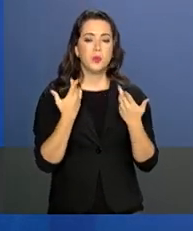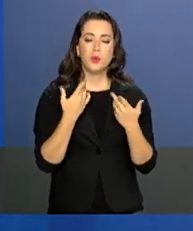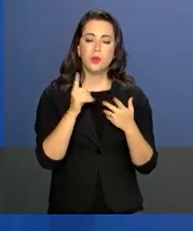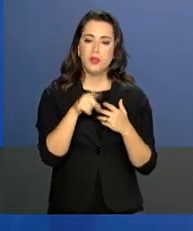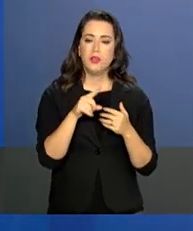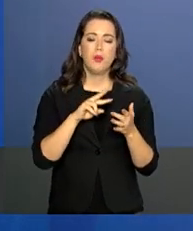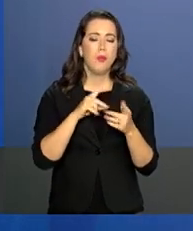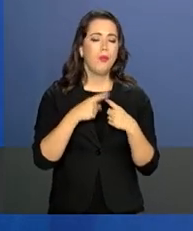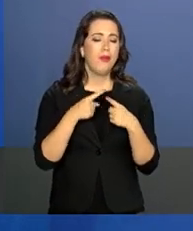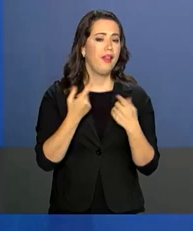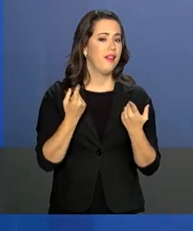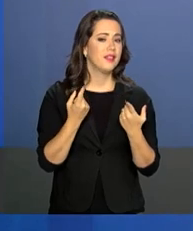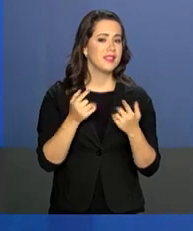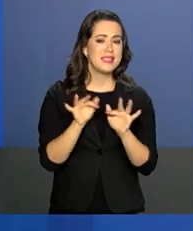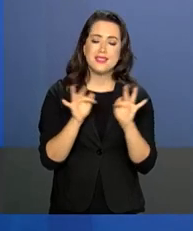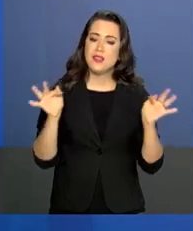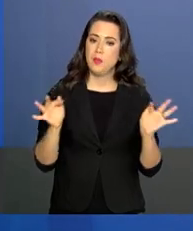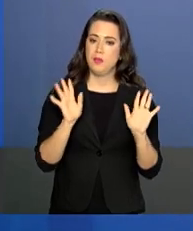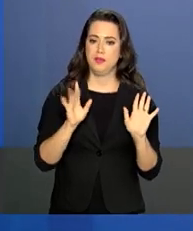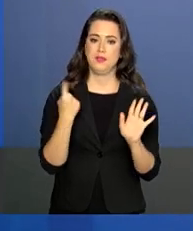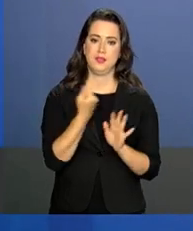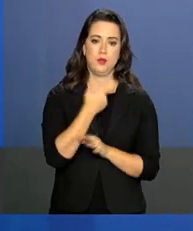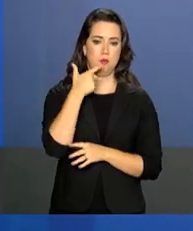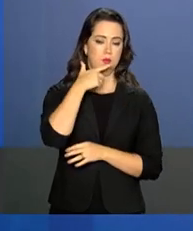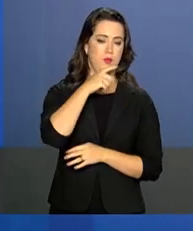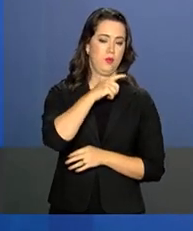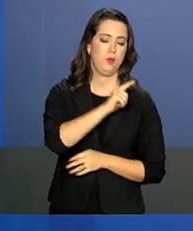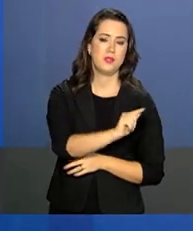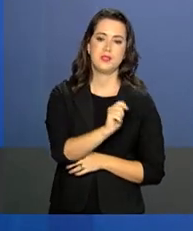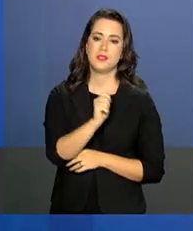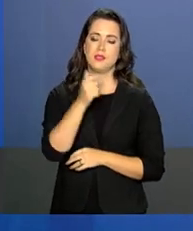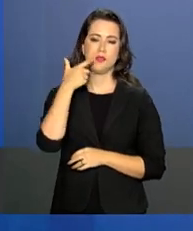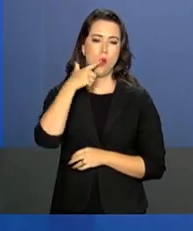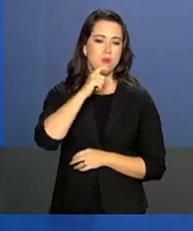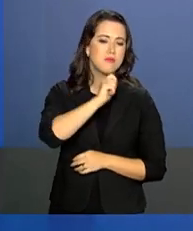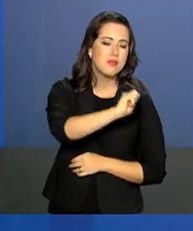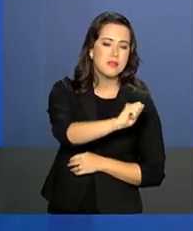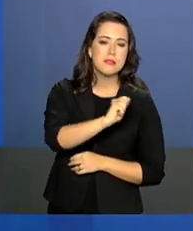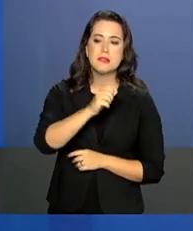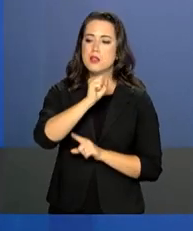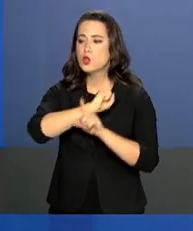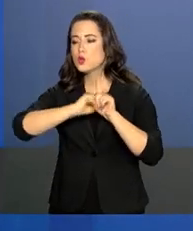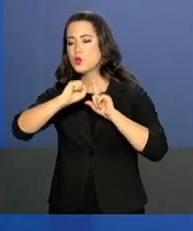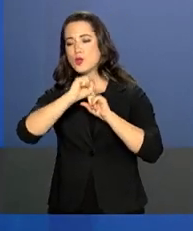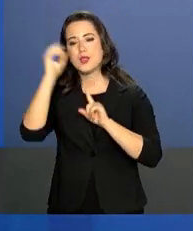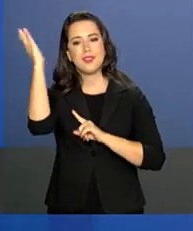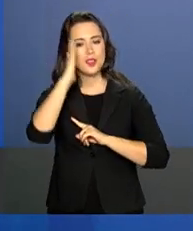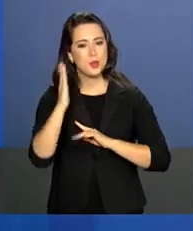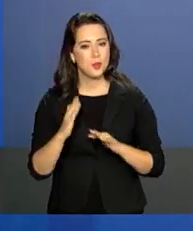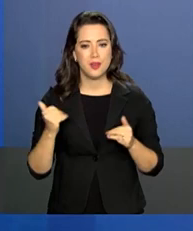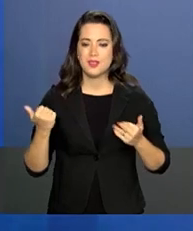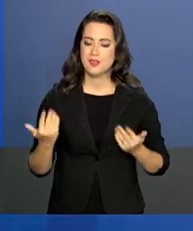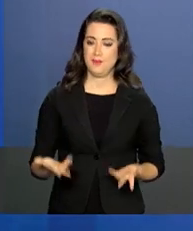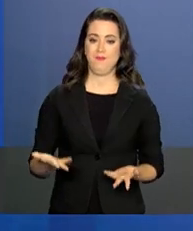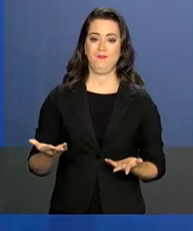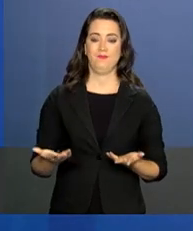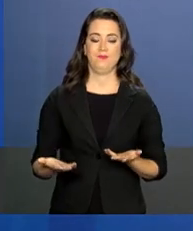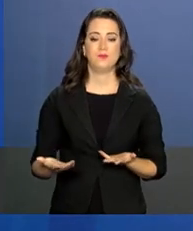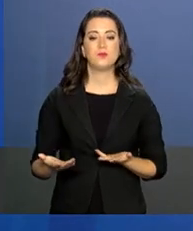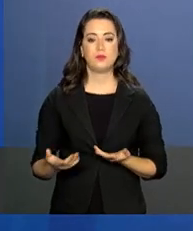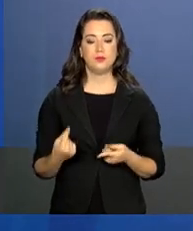porque estamos na final conquistando a fazer uma conquista da sociedade brasileira não é